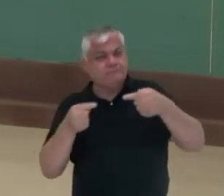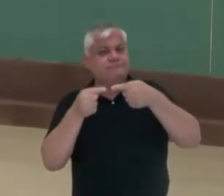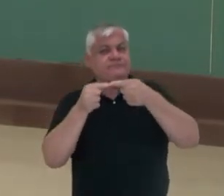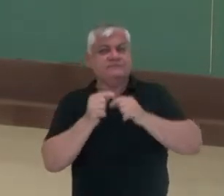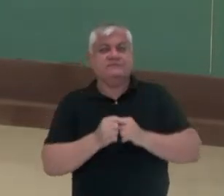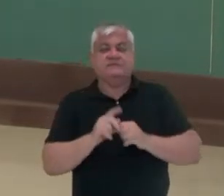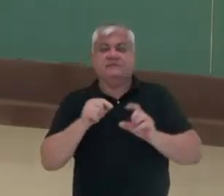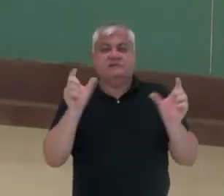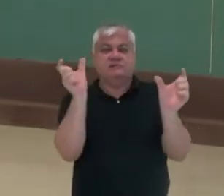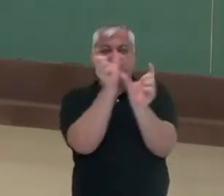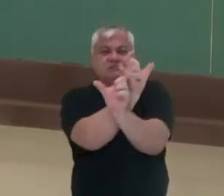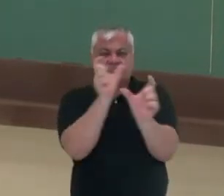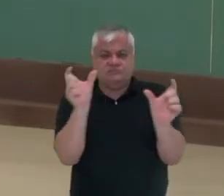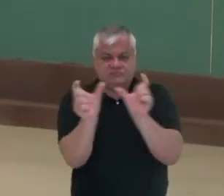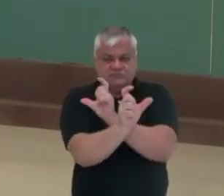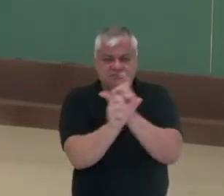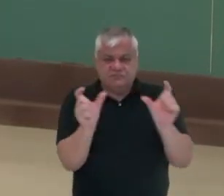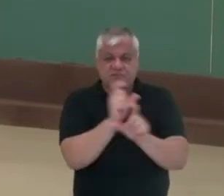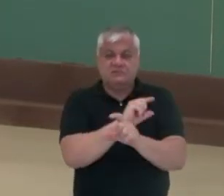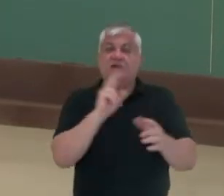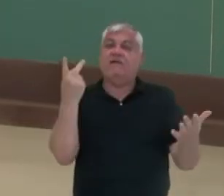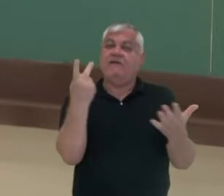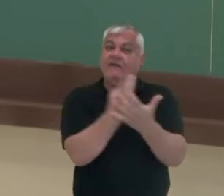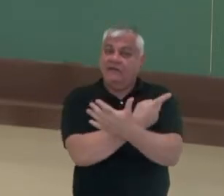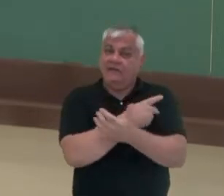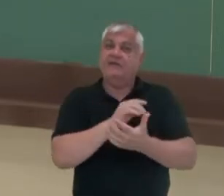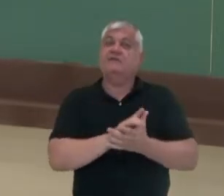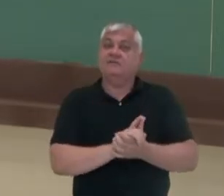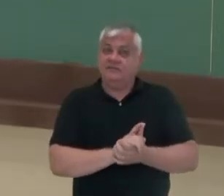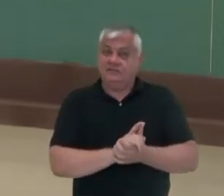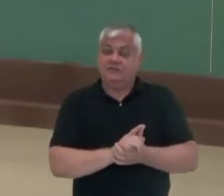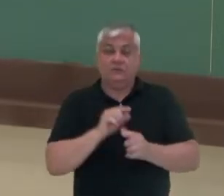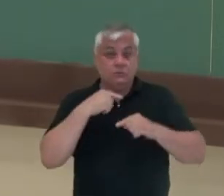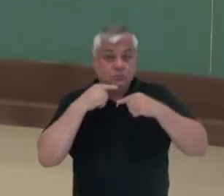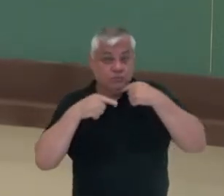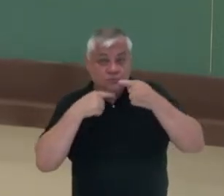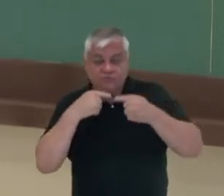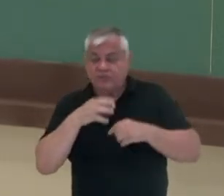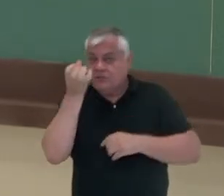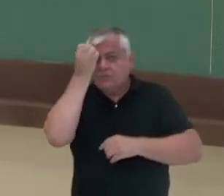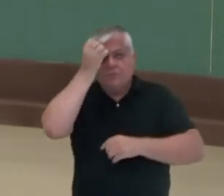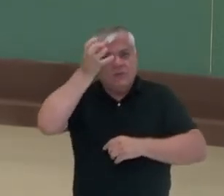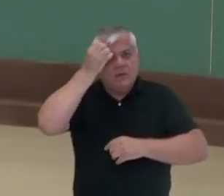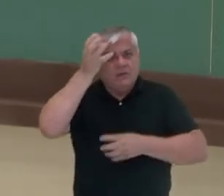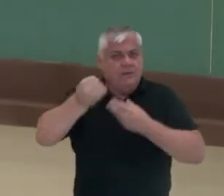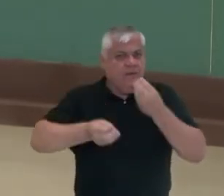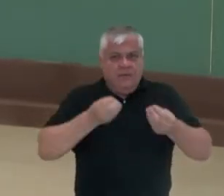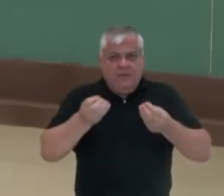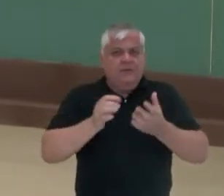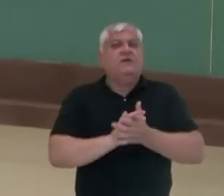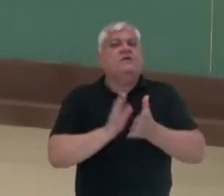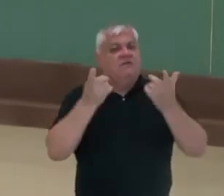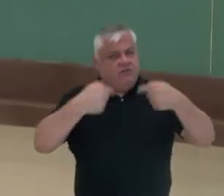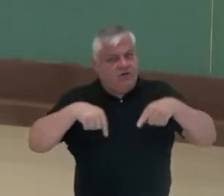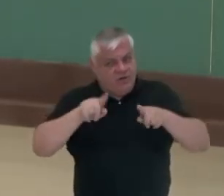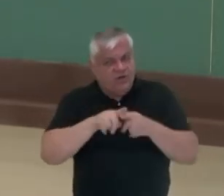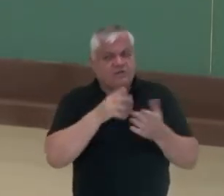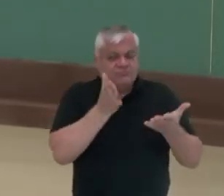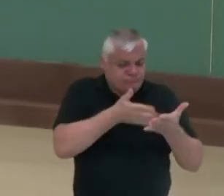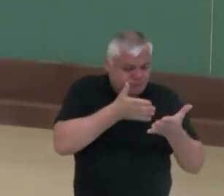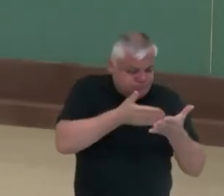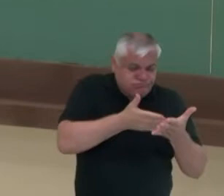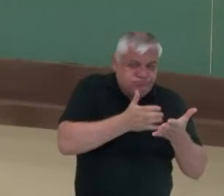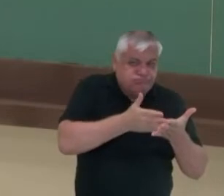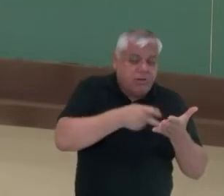Senão, essa conta aqui dá errada, né? Se alguém tem alguma dúvida, não lembra como é que faz, volta lá no caderno,